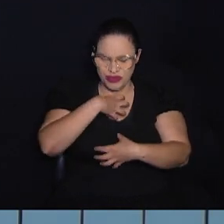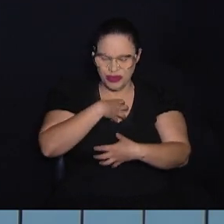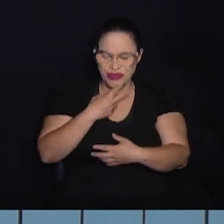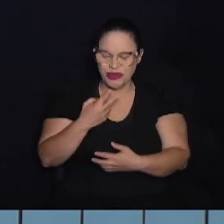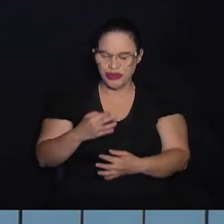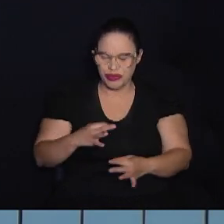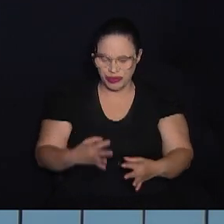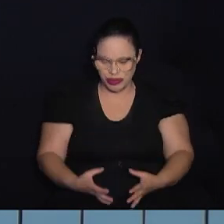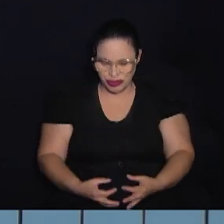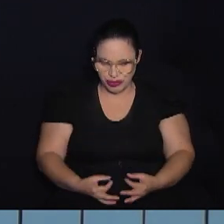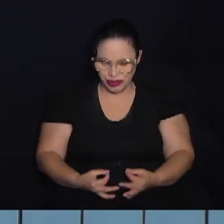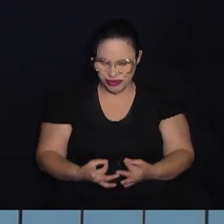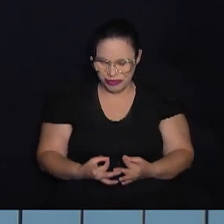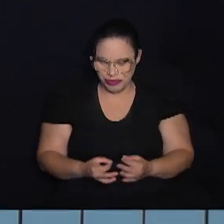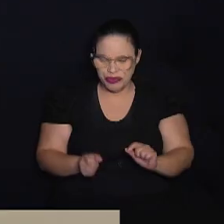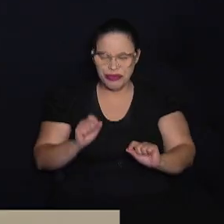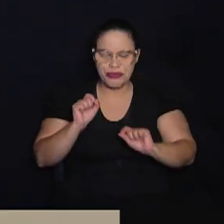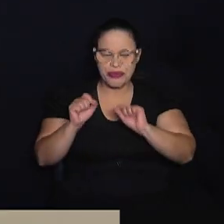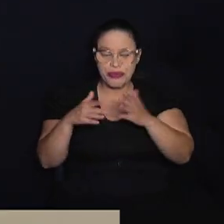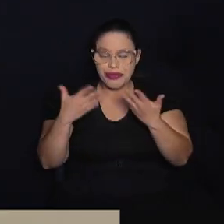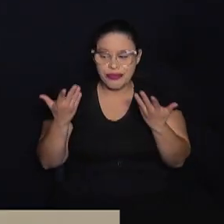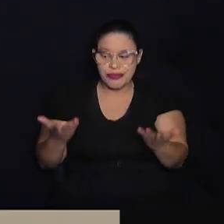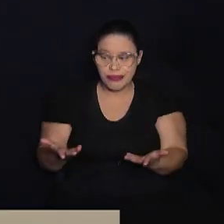de câncer.